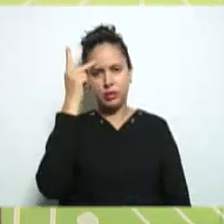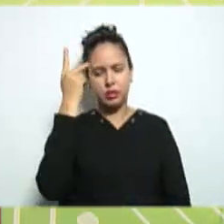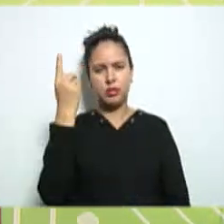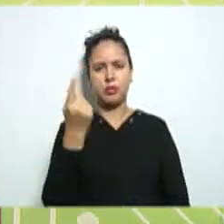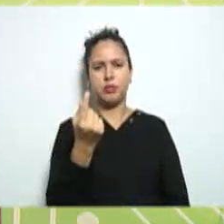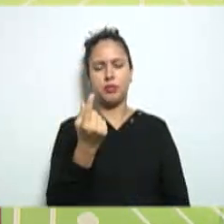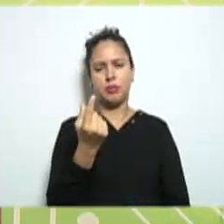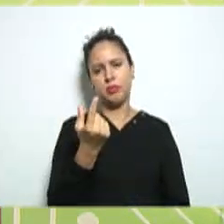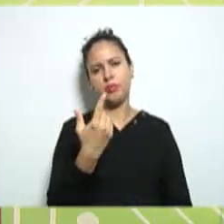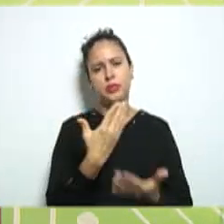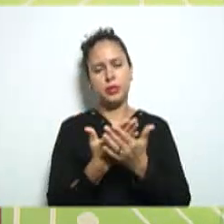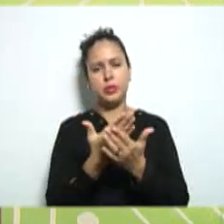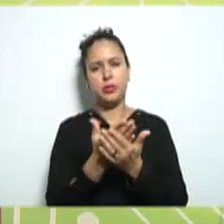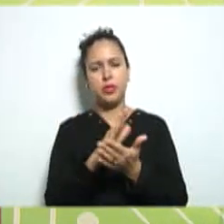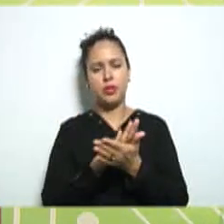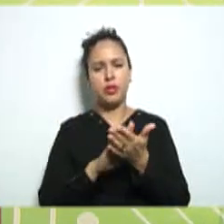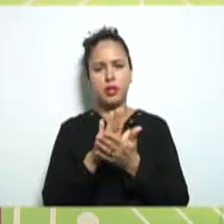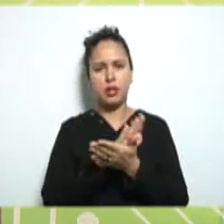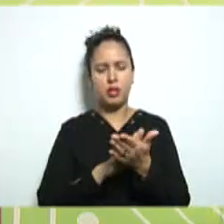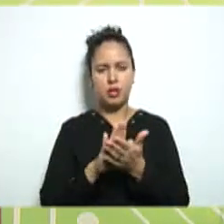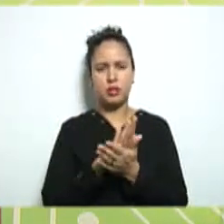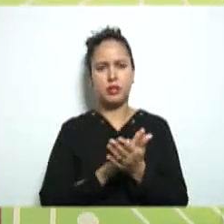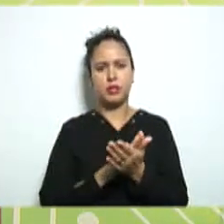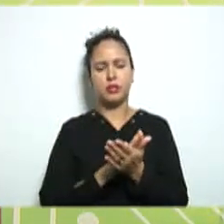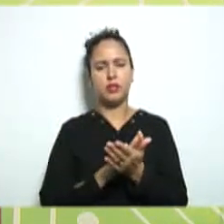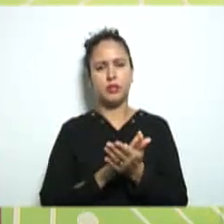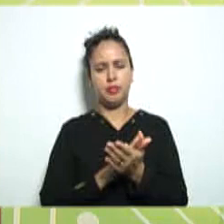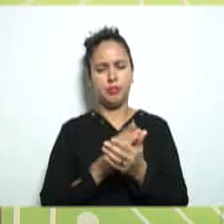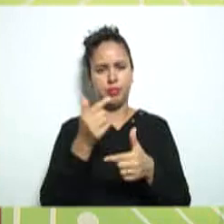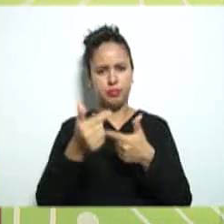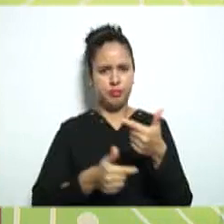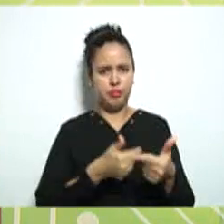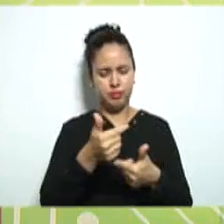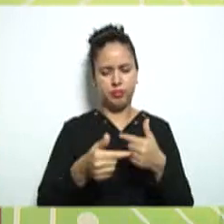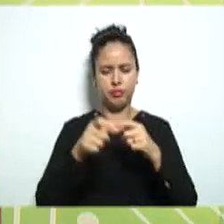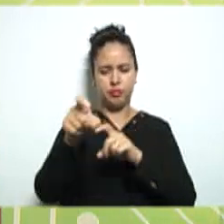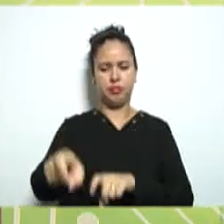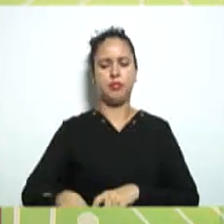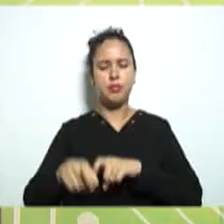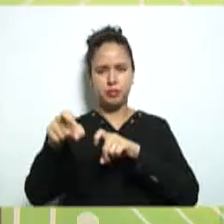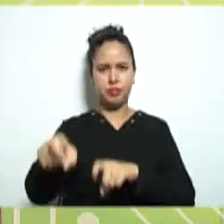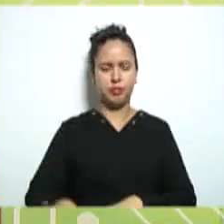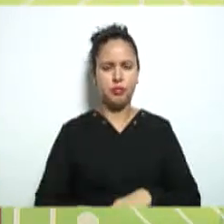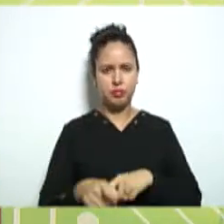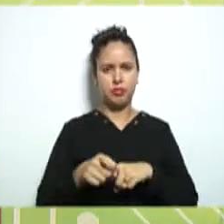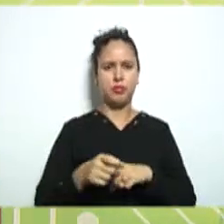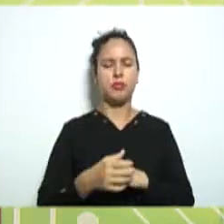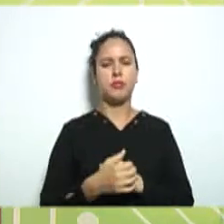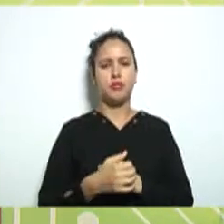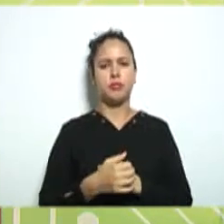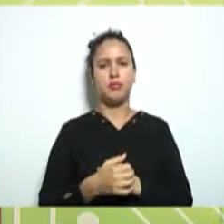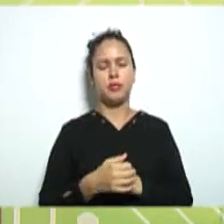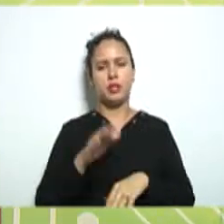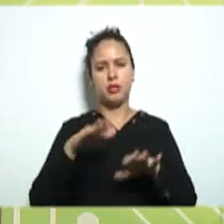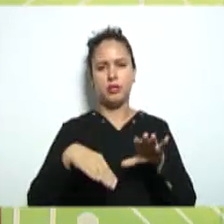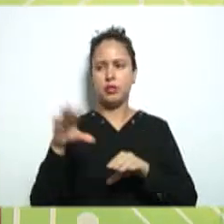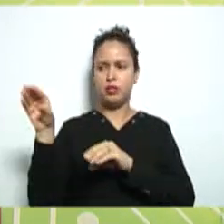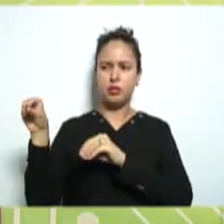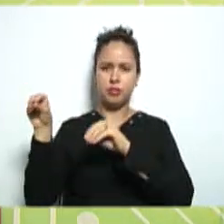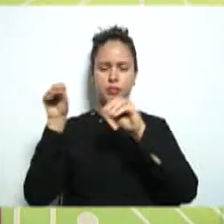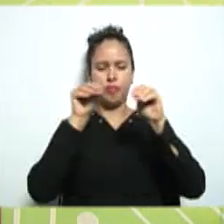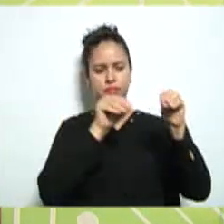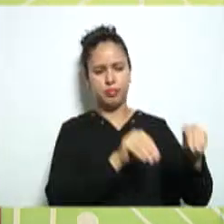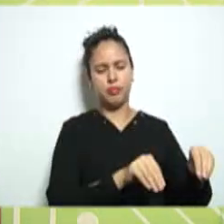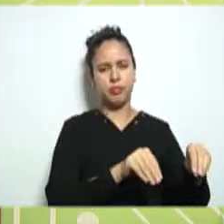baixíssimo nível de escolaridade, geralmente trabalhadores da área da agricultura. geralmente migrantes. Então